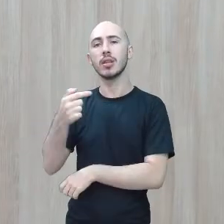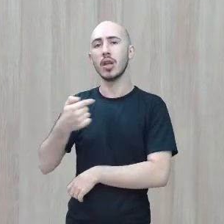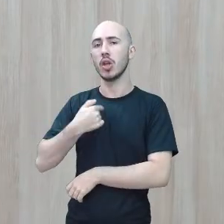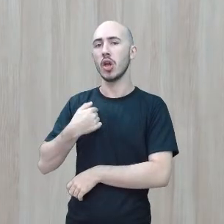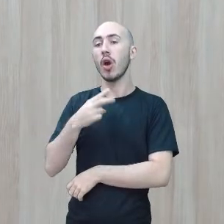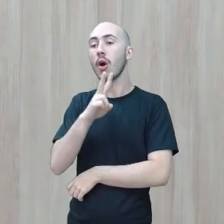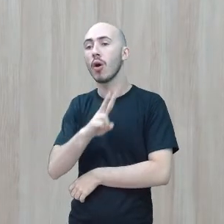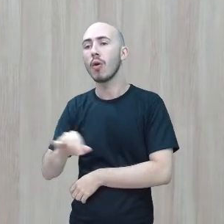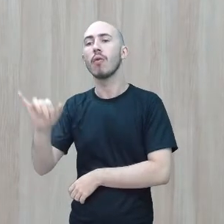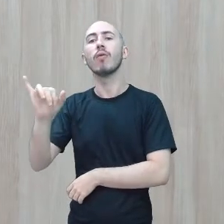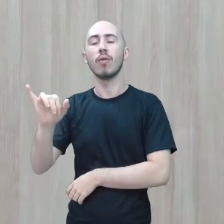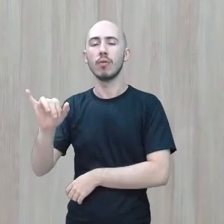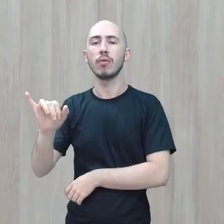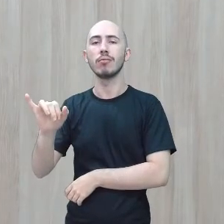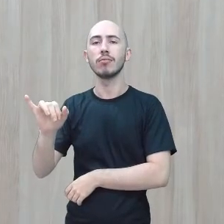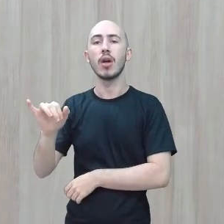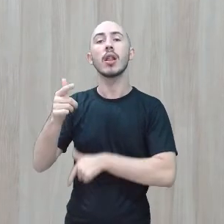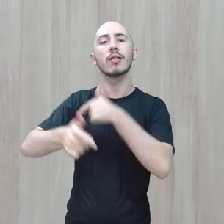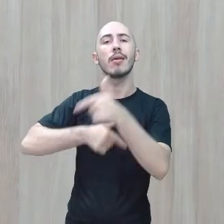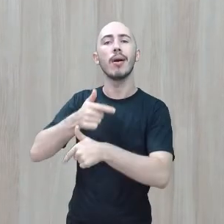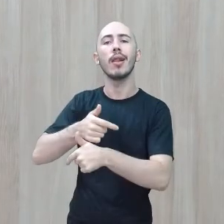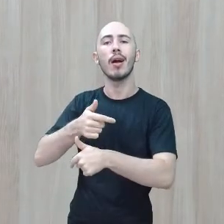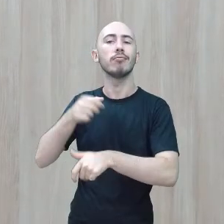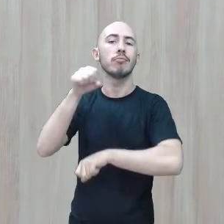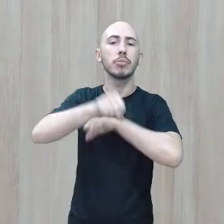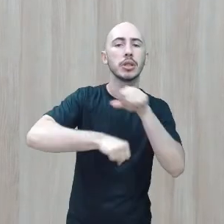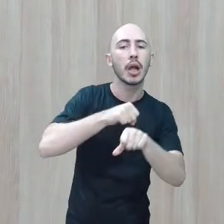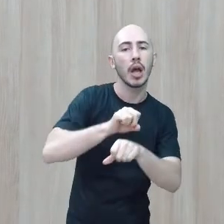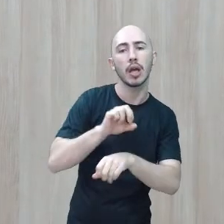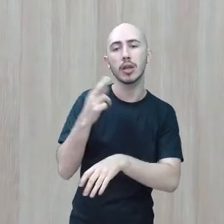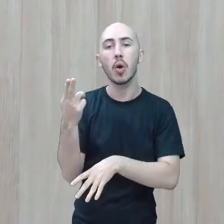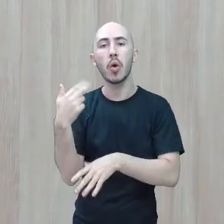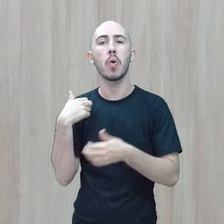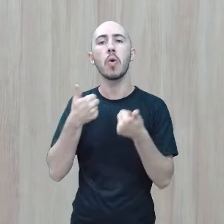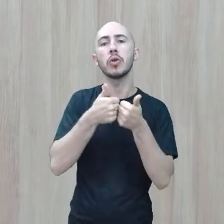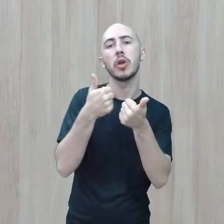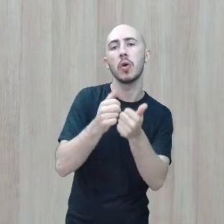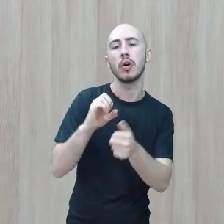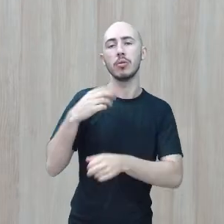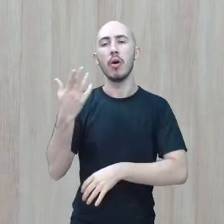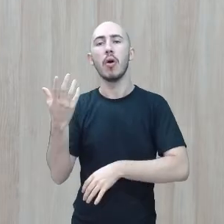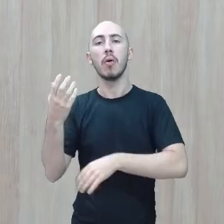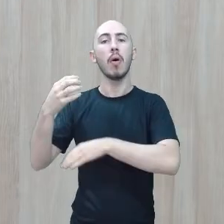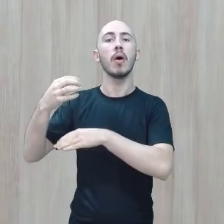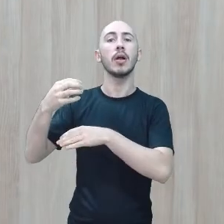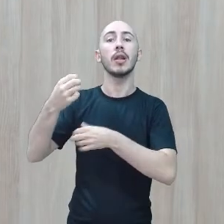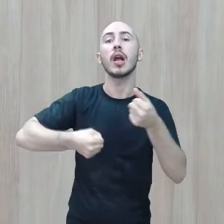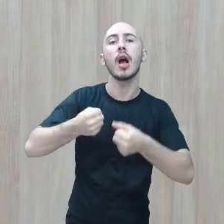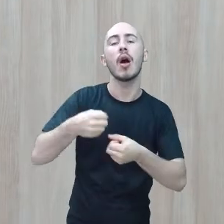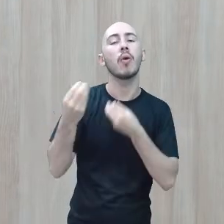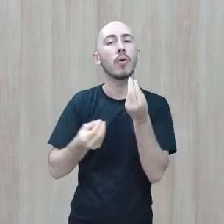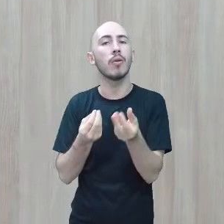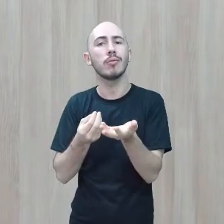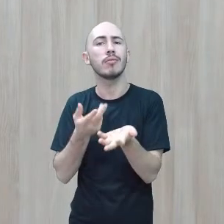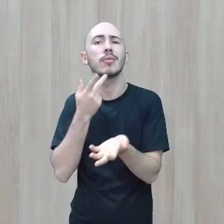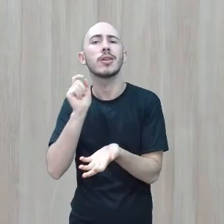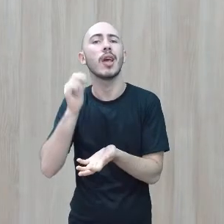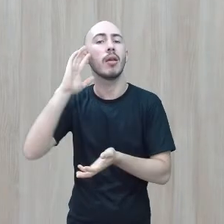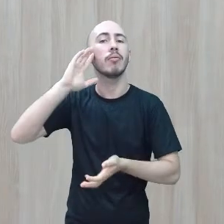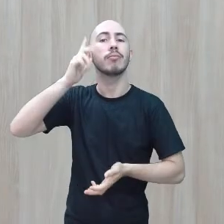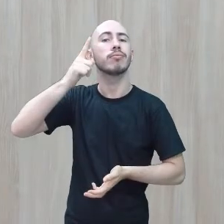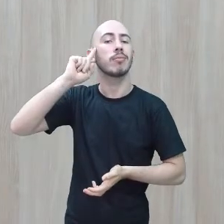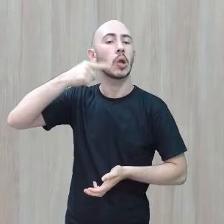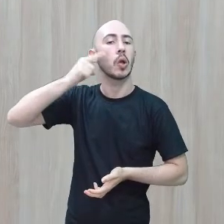o trabalho de carro, de bicicleta ou de ônibus? Né? Quem é que decide se eu gosto mais de